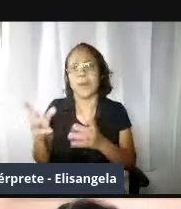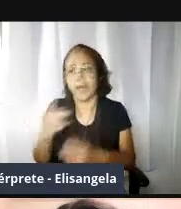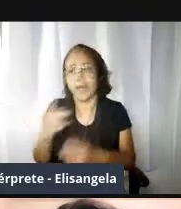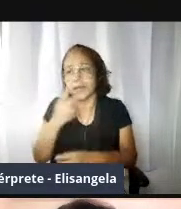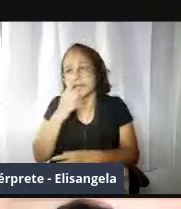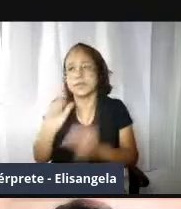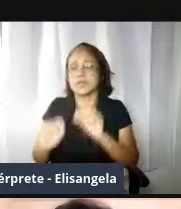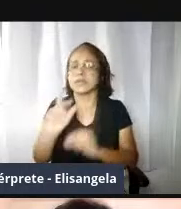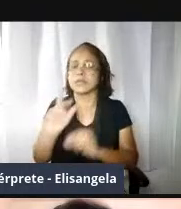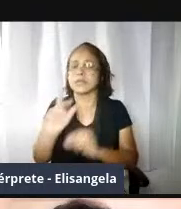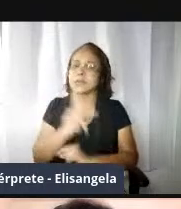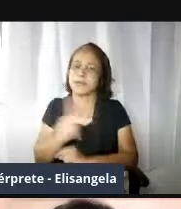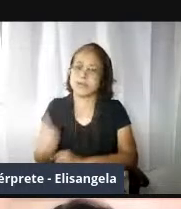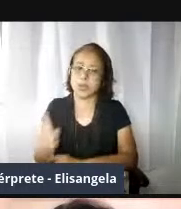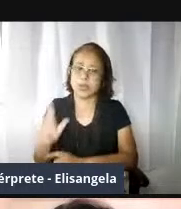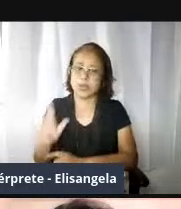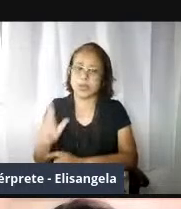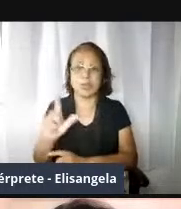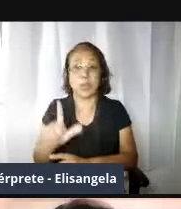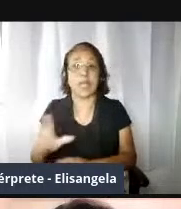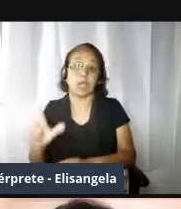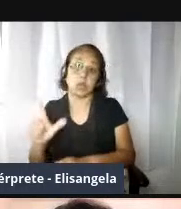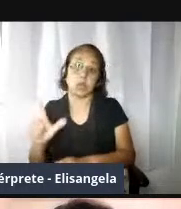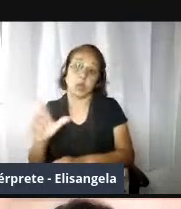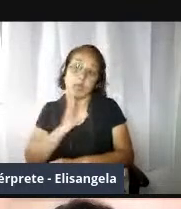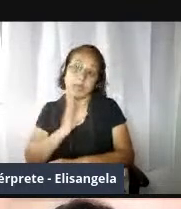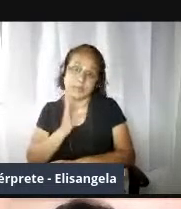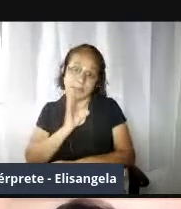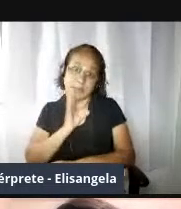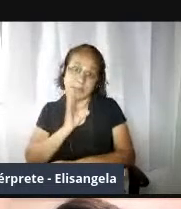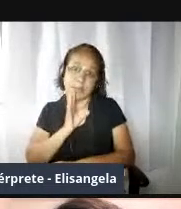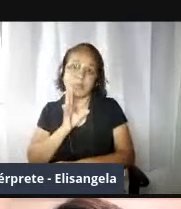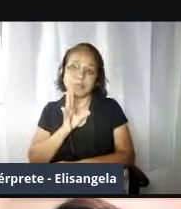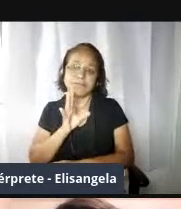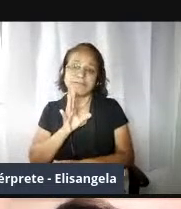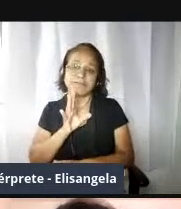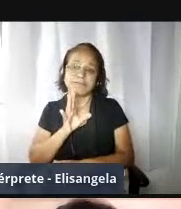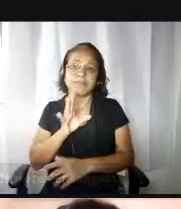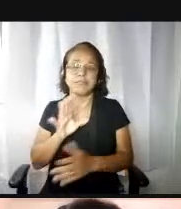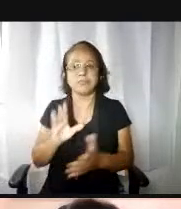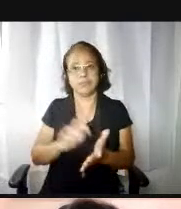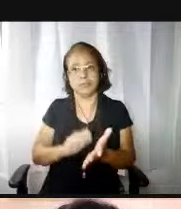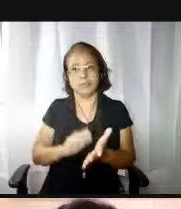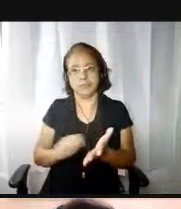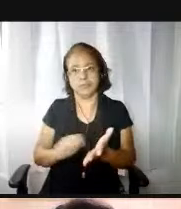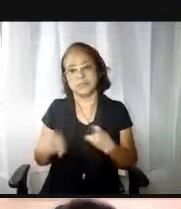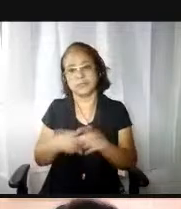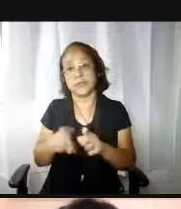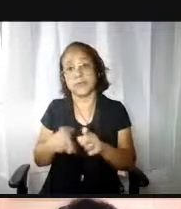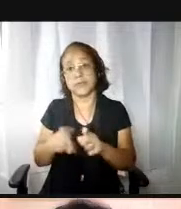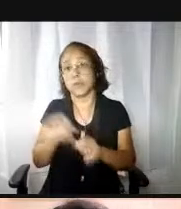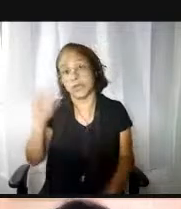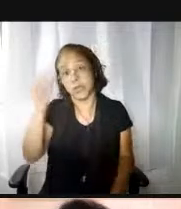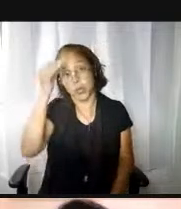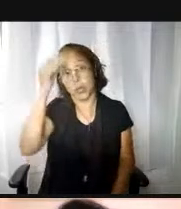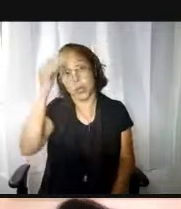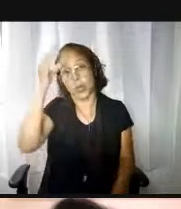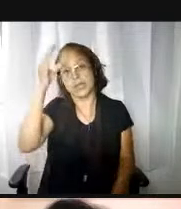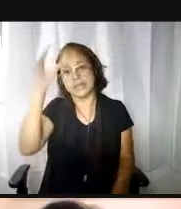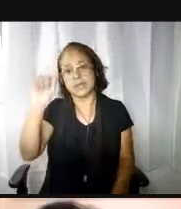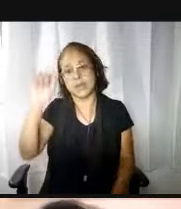E principalmente o reconhecimento da agência negra, né? Que é algo que eu acho que está aí em todas essas